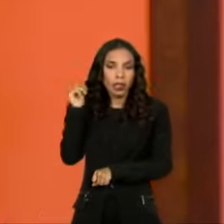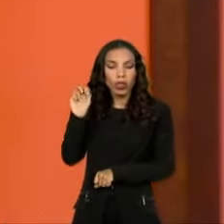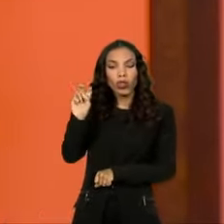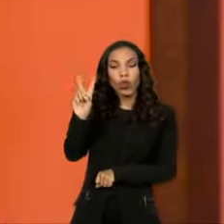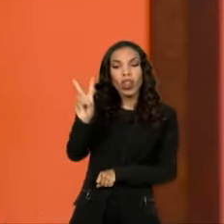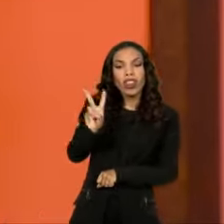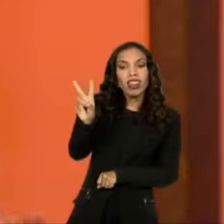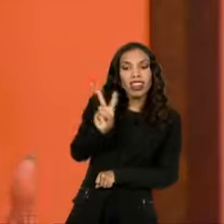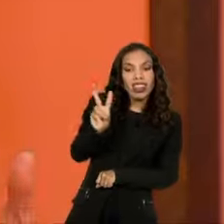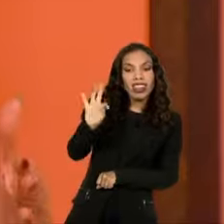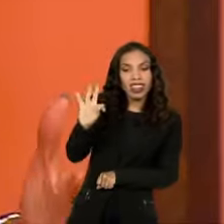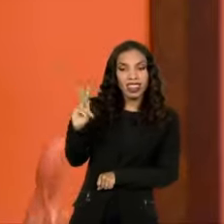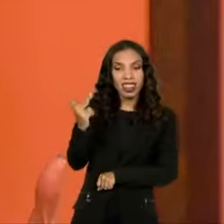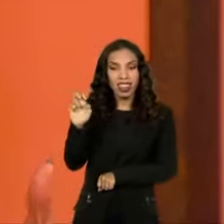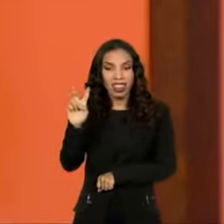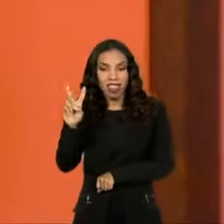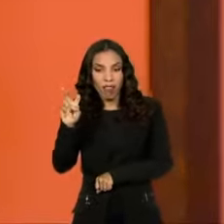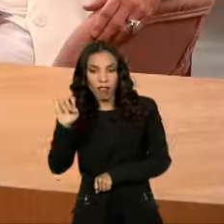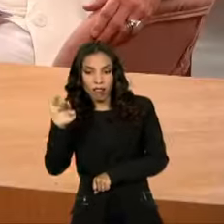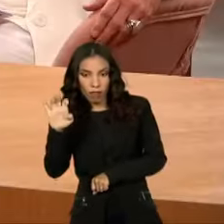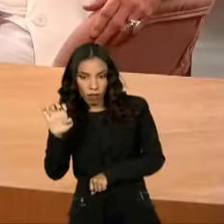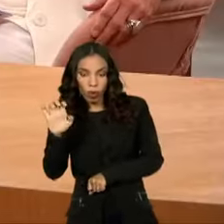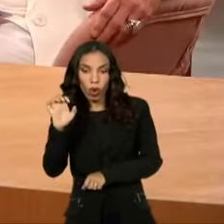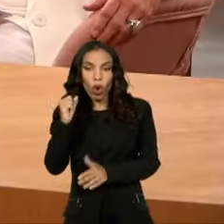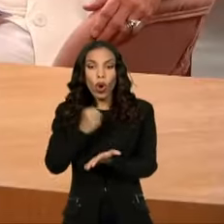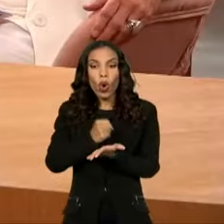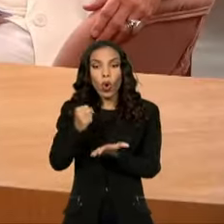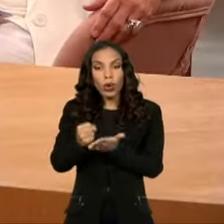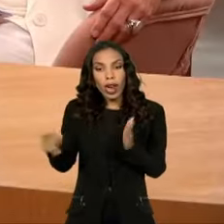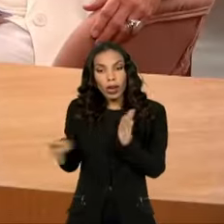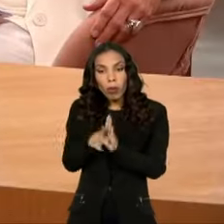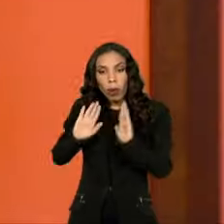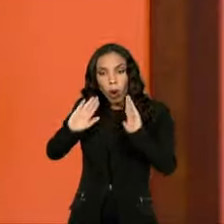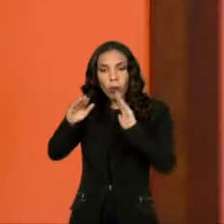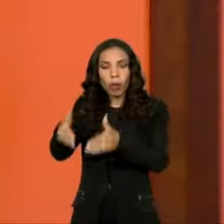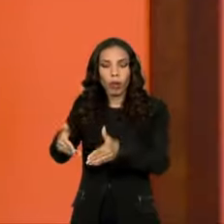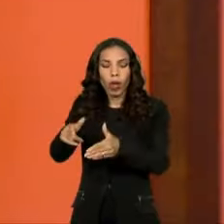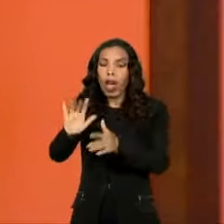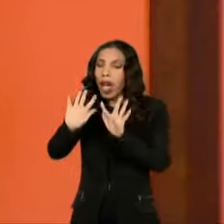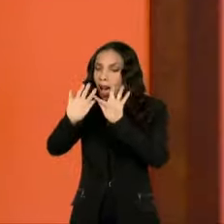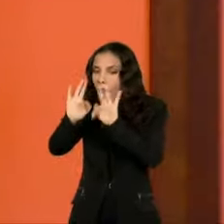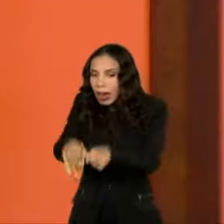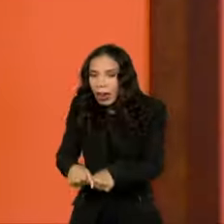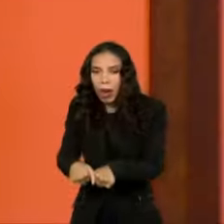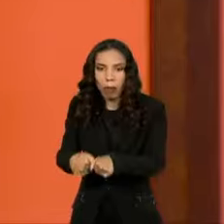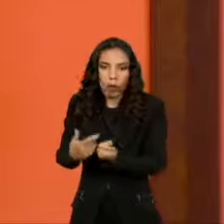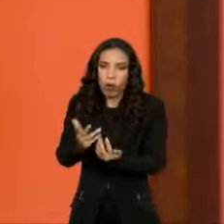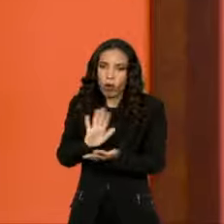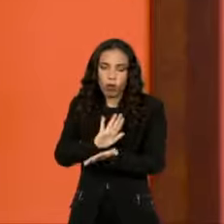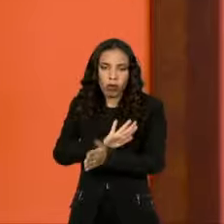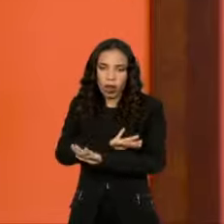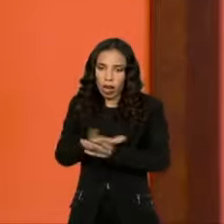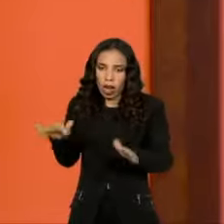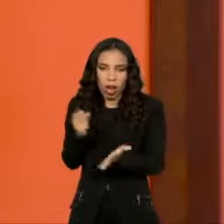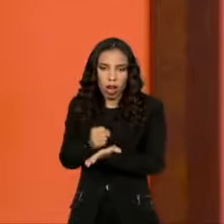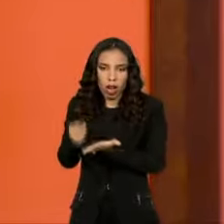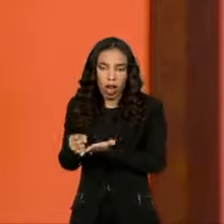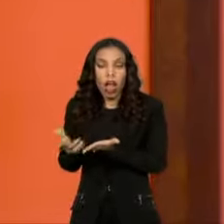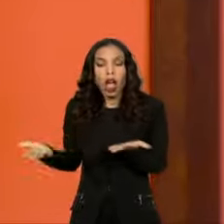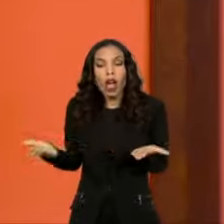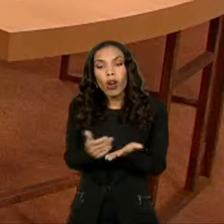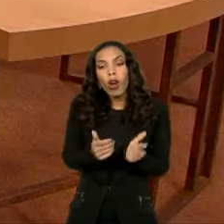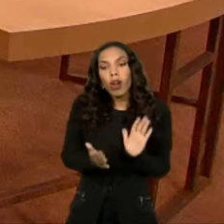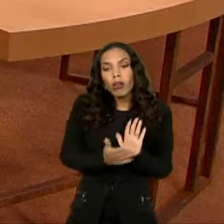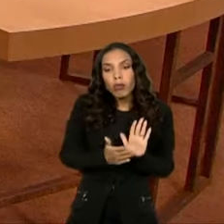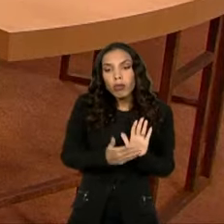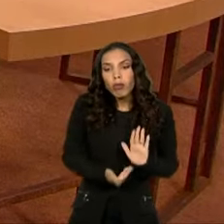Quer dizer, o meu contrato para o The Voice já era para o The Voice. Tanto que quando ele acabou, acabou o contrato. Agora eu apresentei novas ideias e